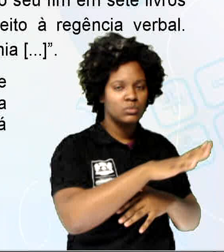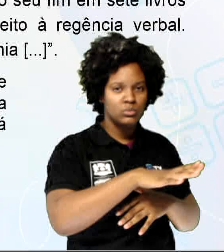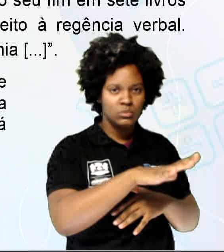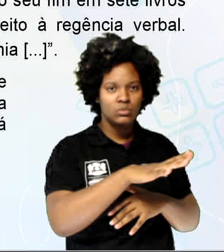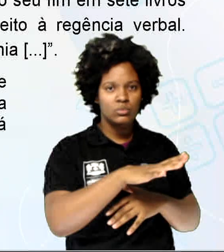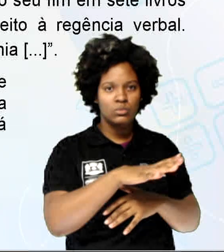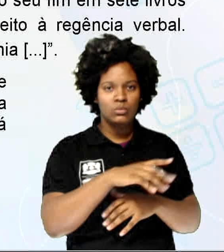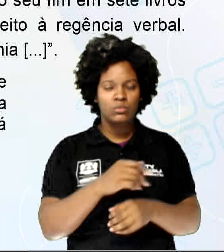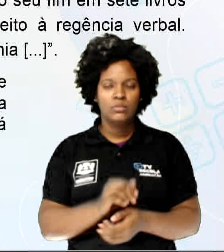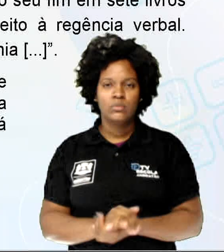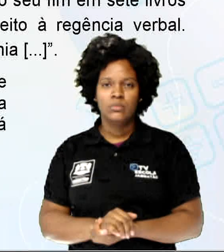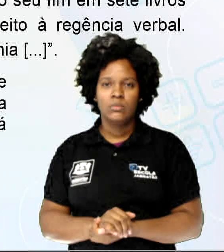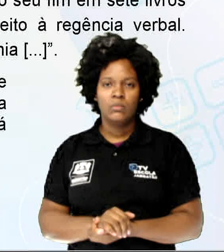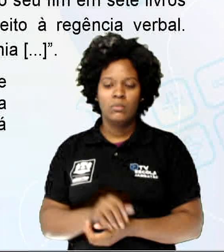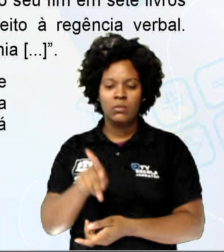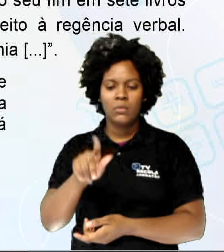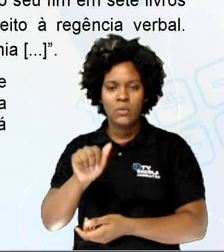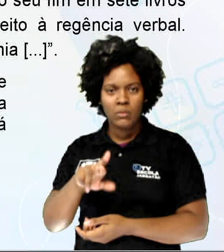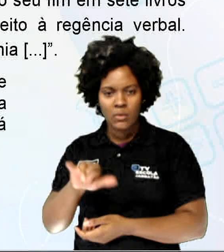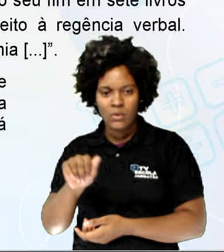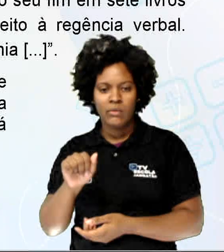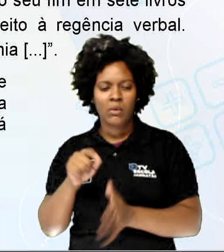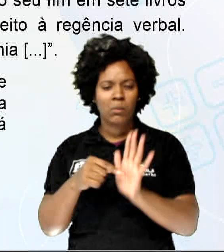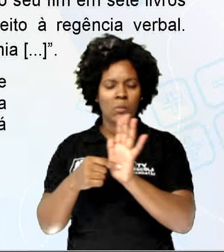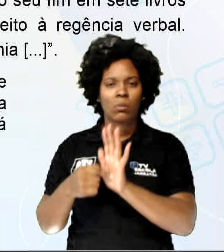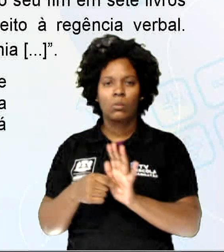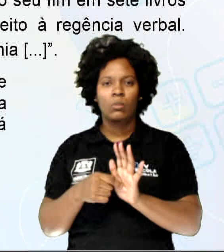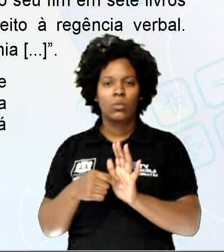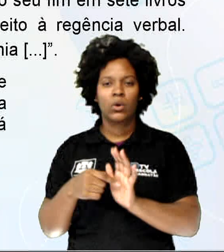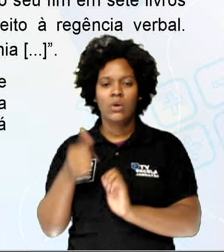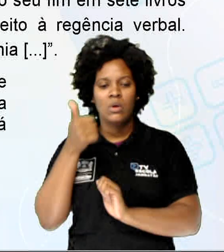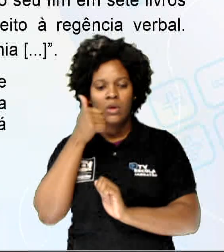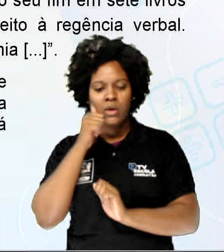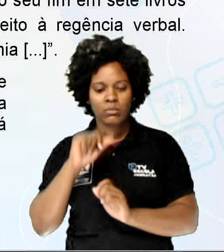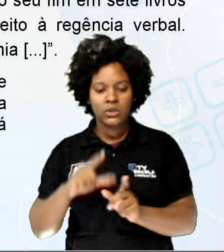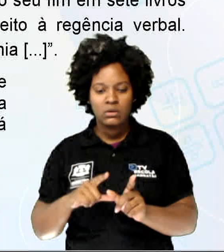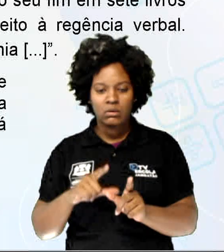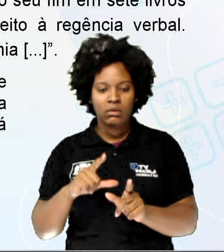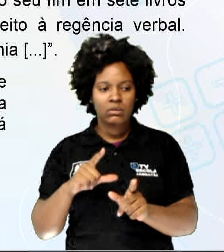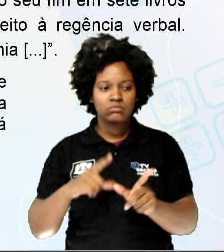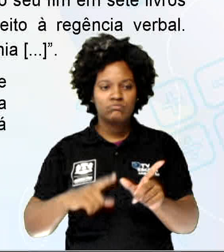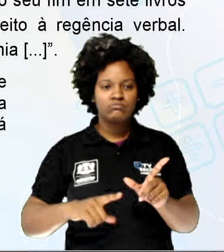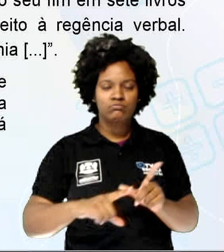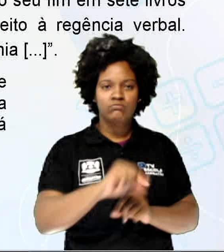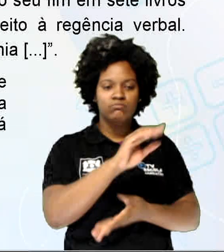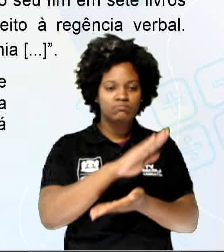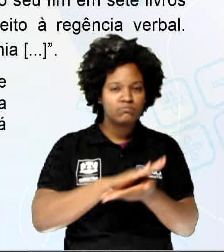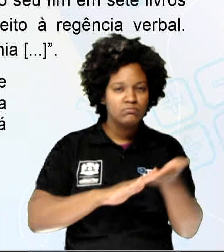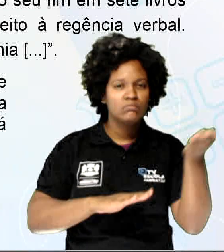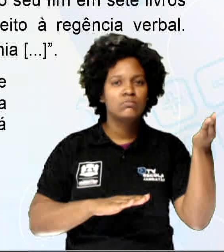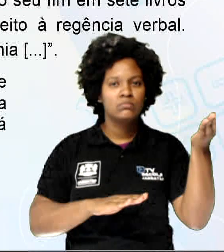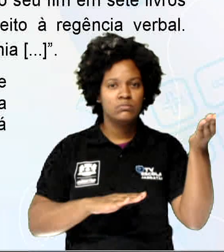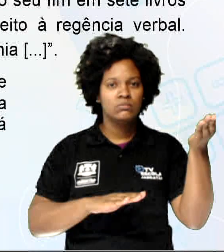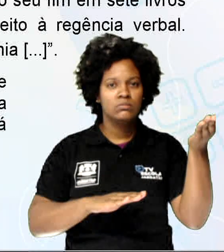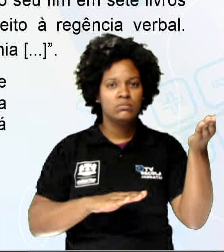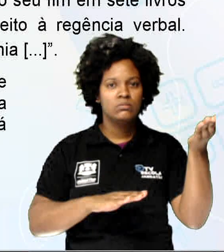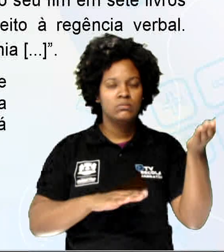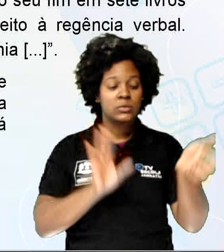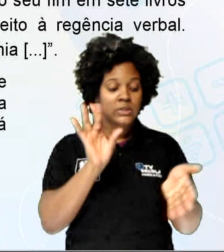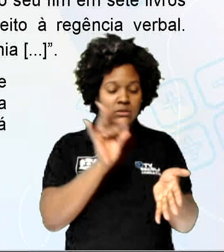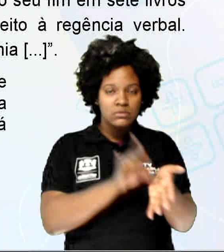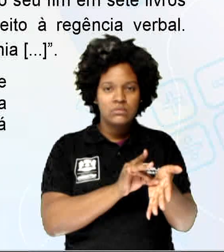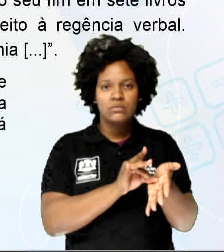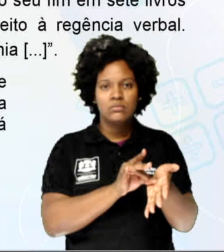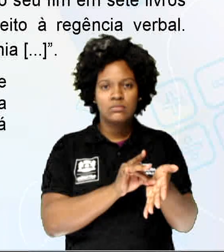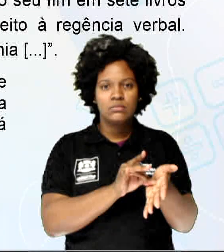para indica que a personagem irá permanentemente para lá, ao passo que Estou indo a